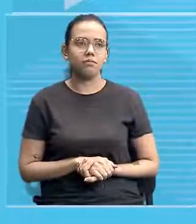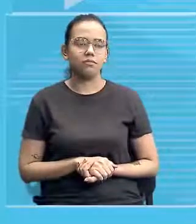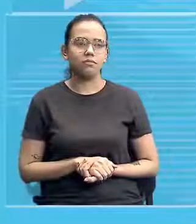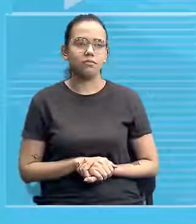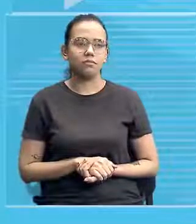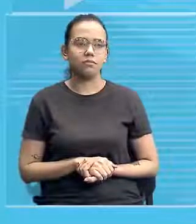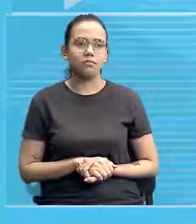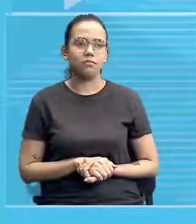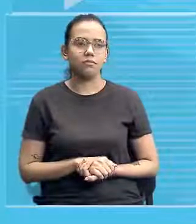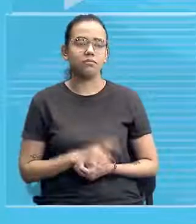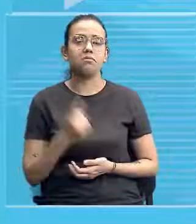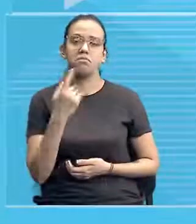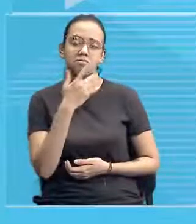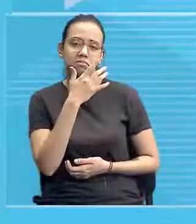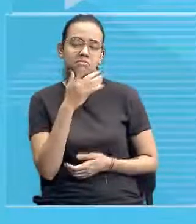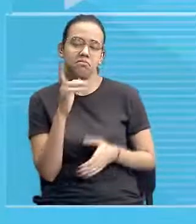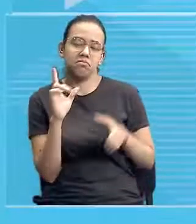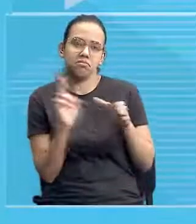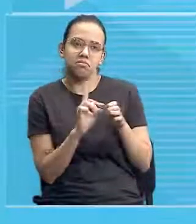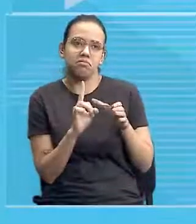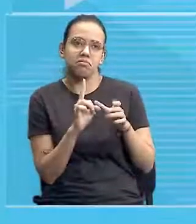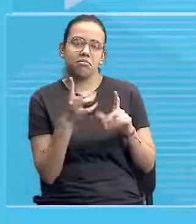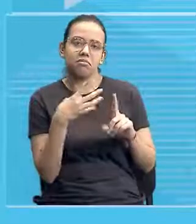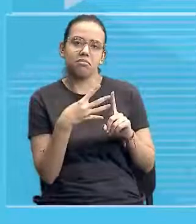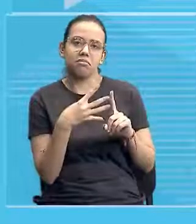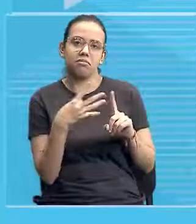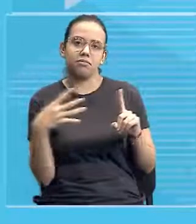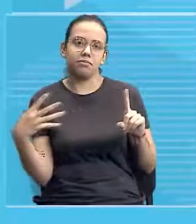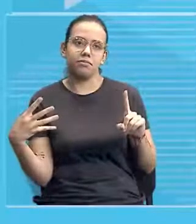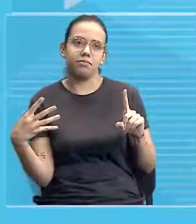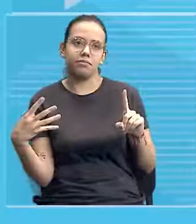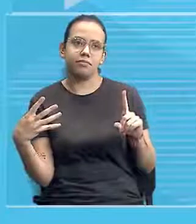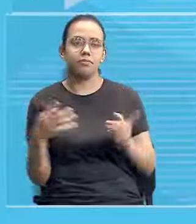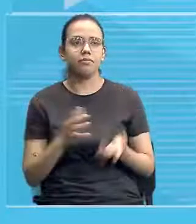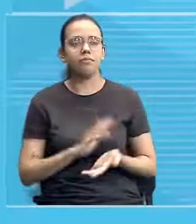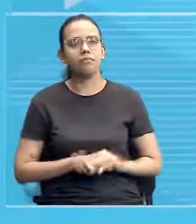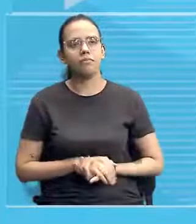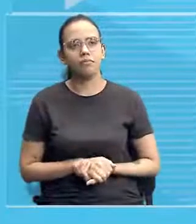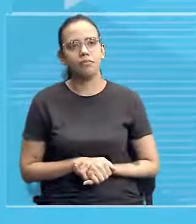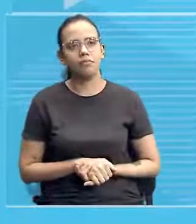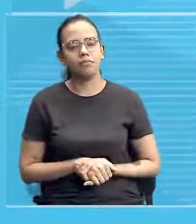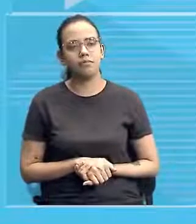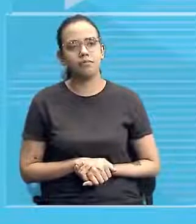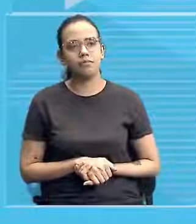alguém da comunidade LGBTQI+.